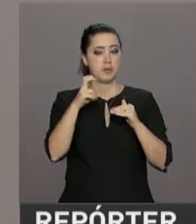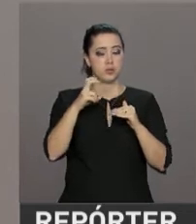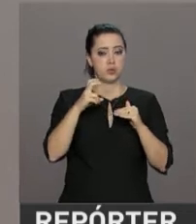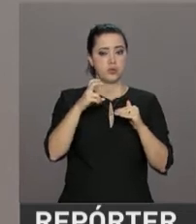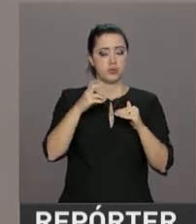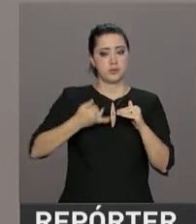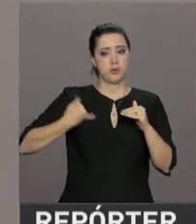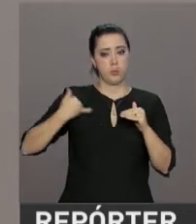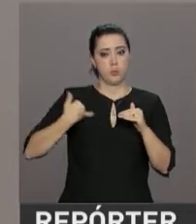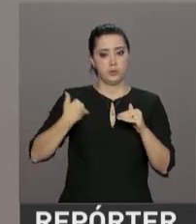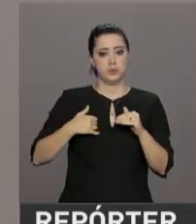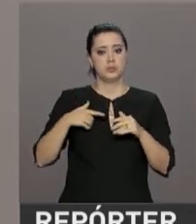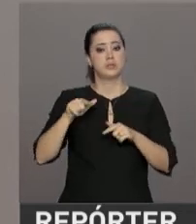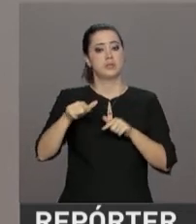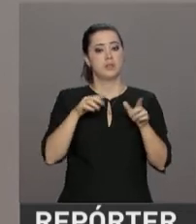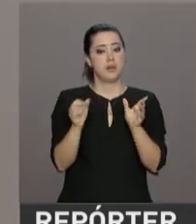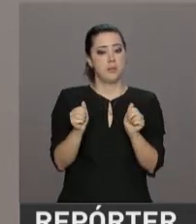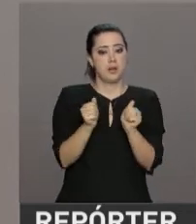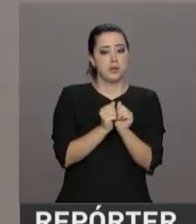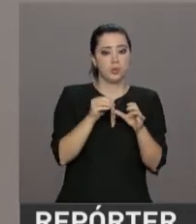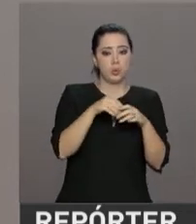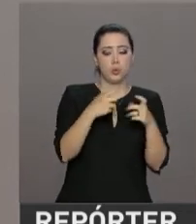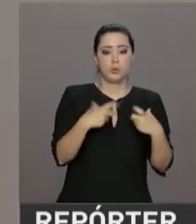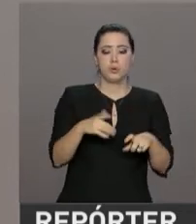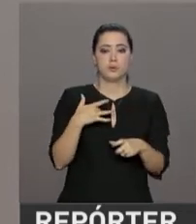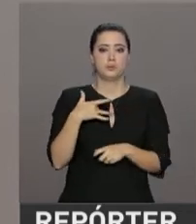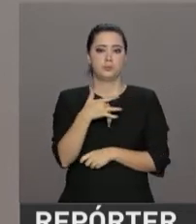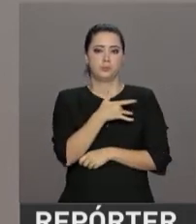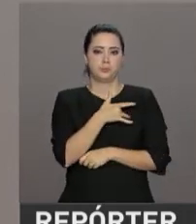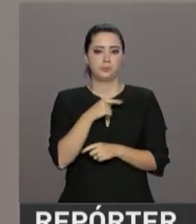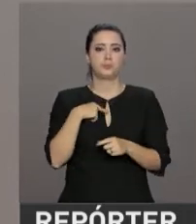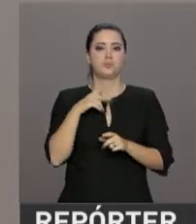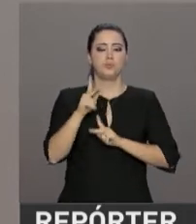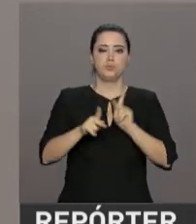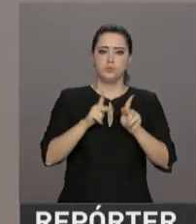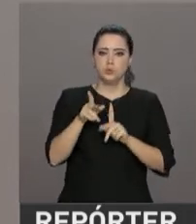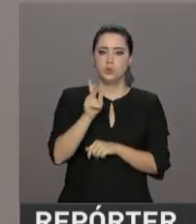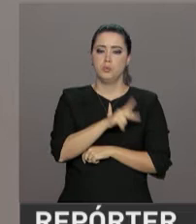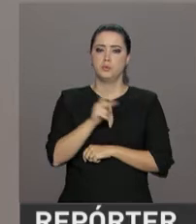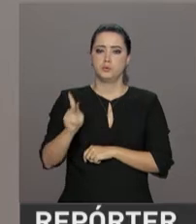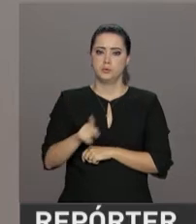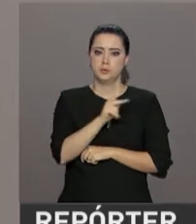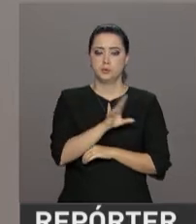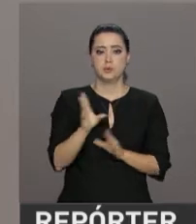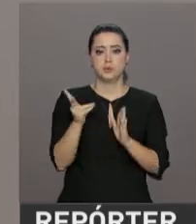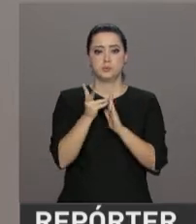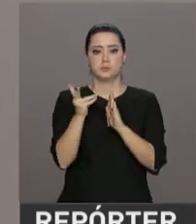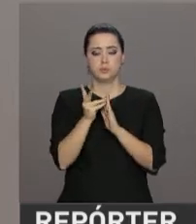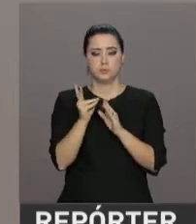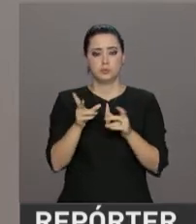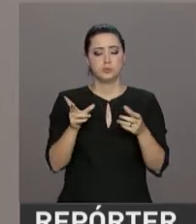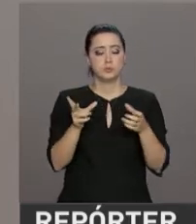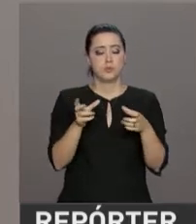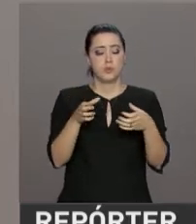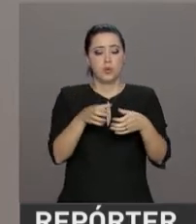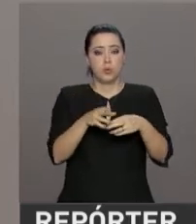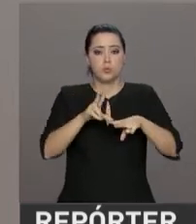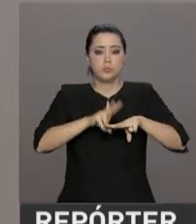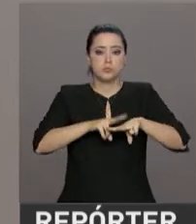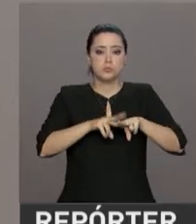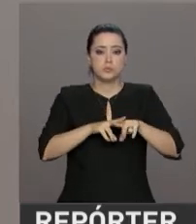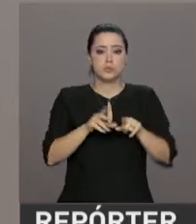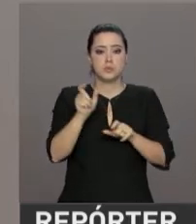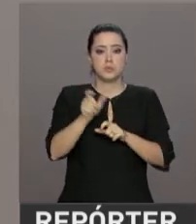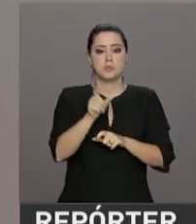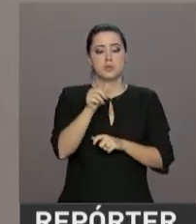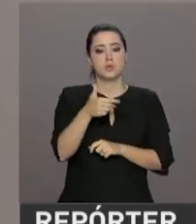trabalhadores de saúde professores povos indígenas pessoas privadas de liberdade e jovens de até 21 anos